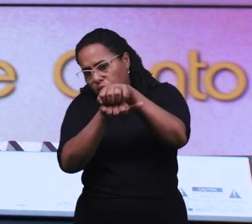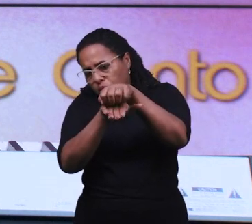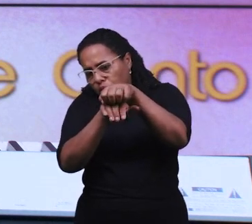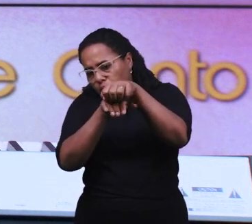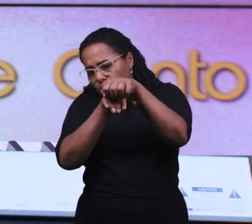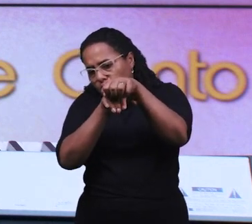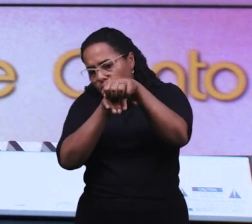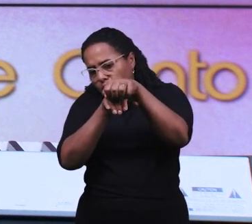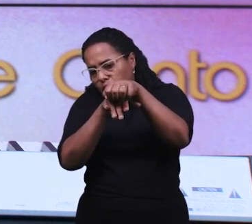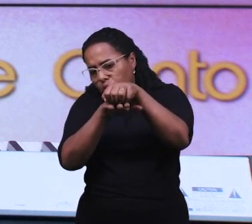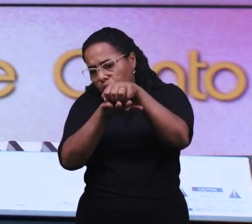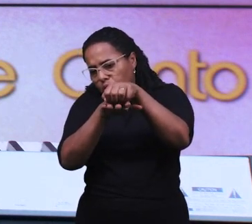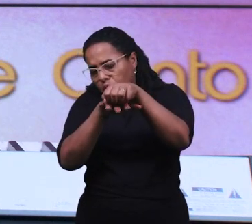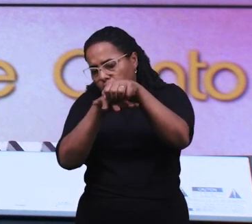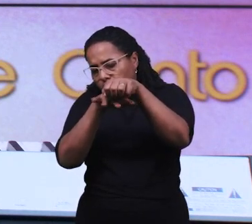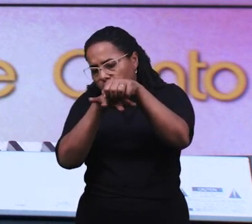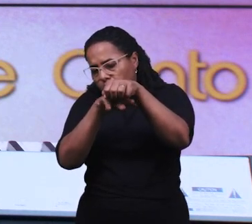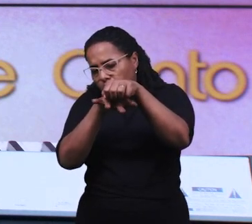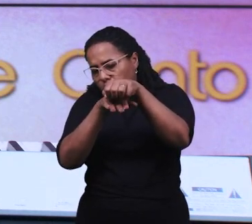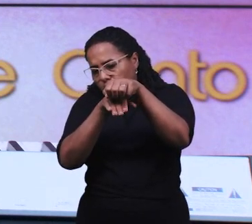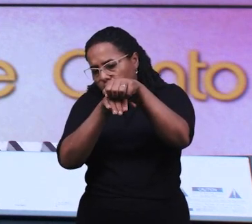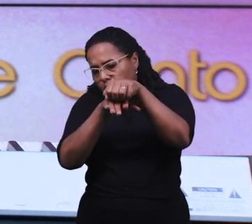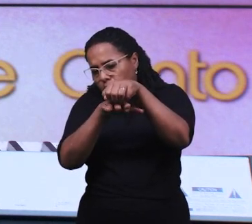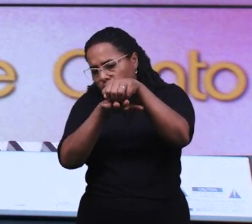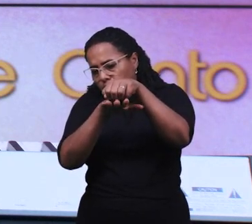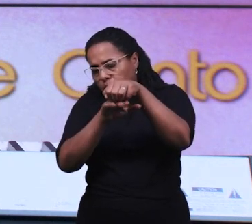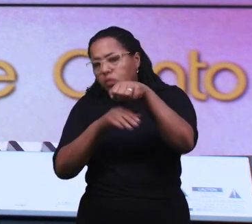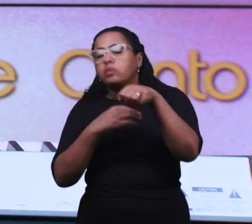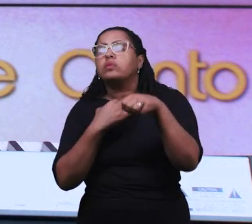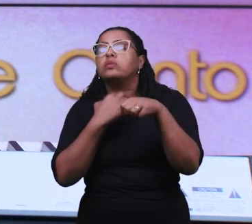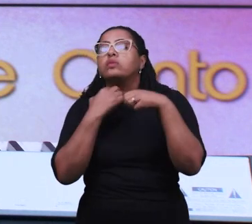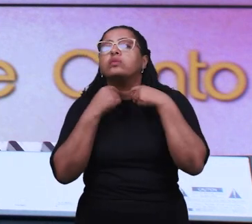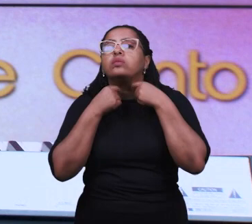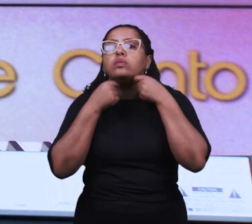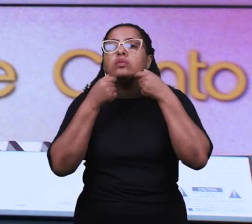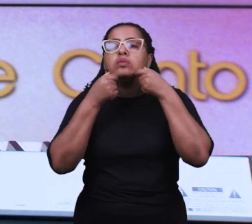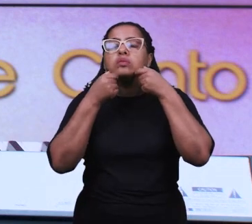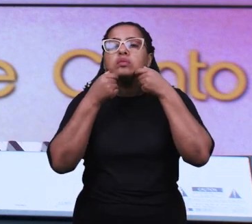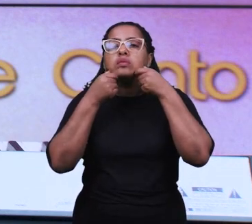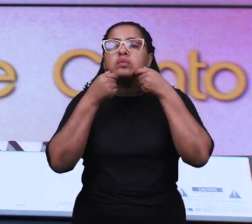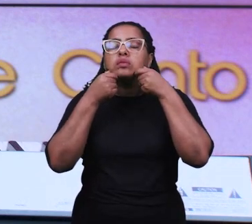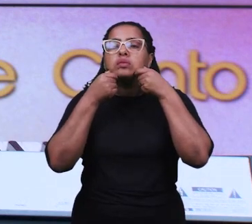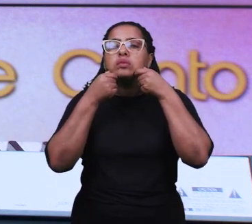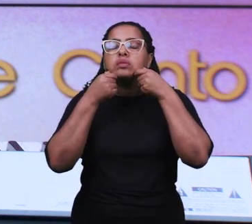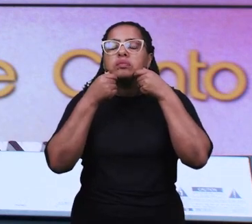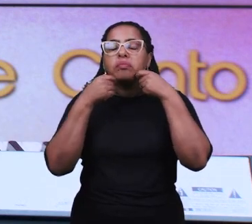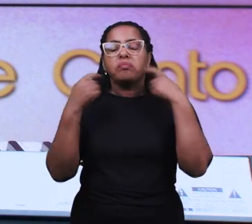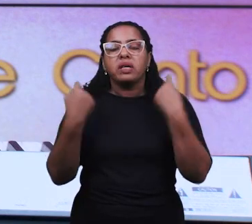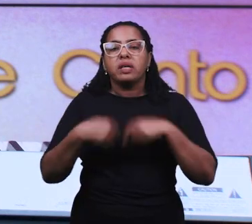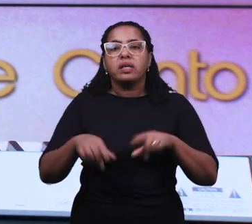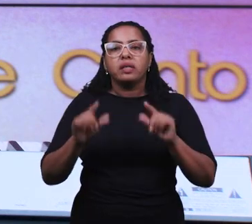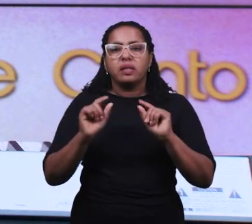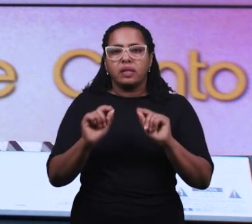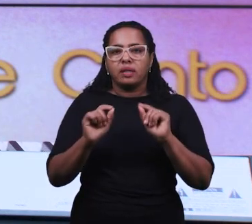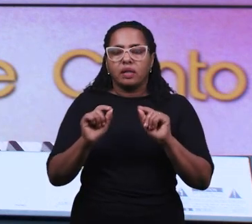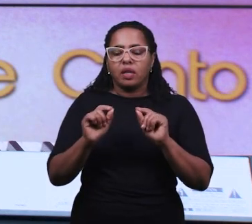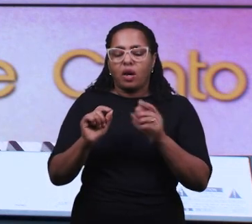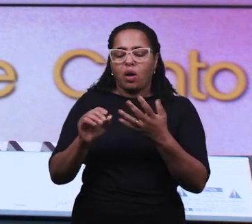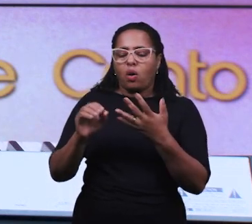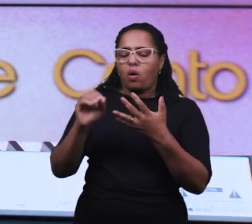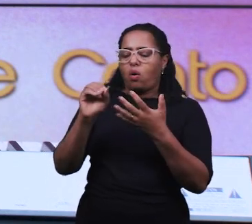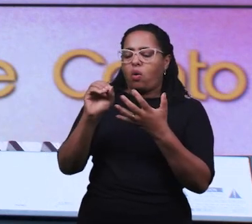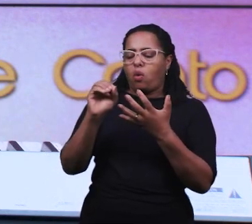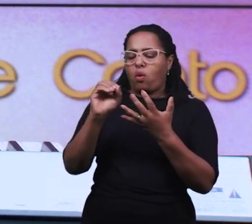quero trabalhar a abertura de espaço na região orofaríngea, ou seja, a parte posterior do trato vocal, eu trabalho